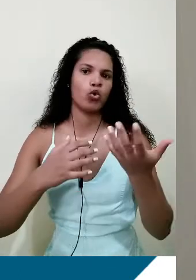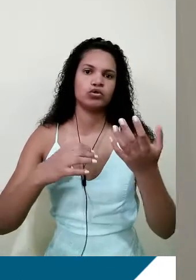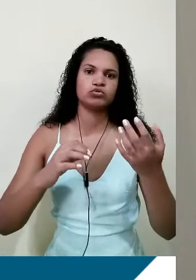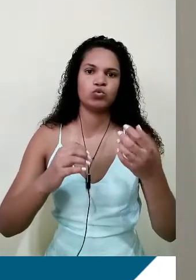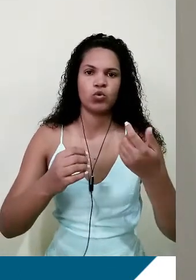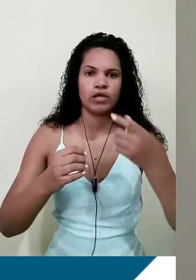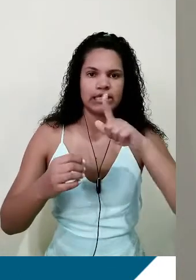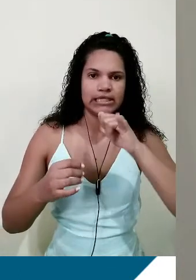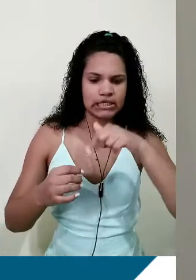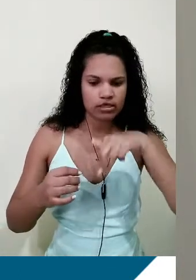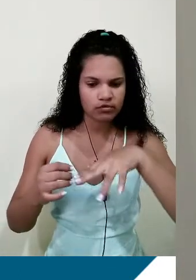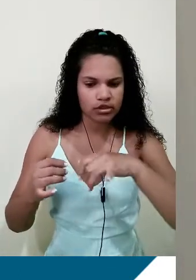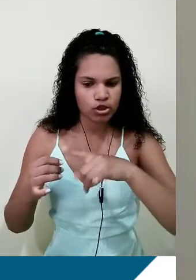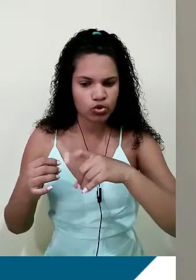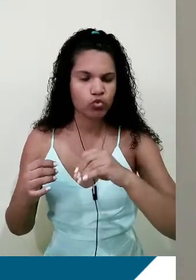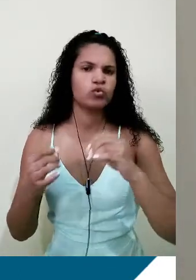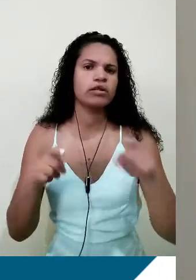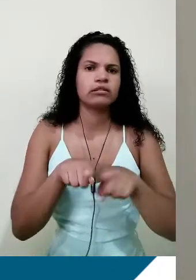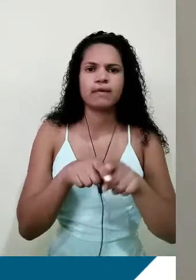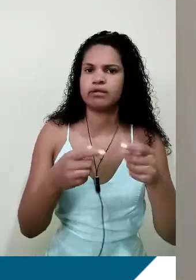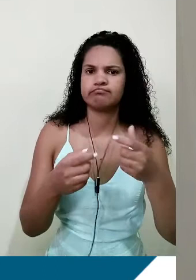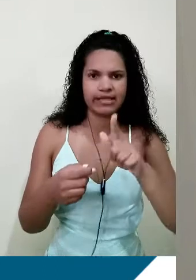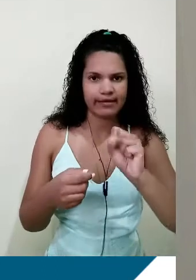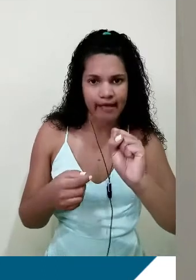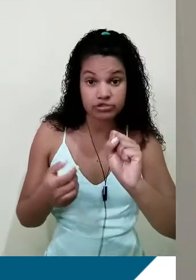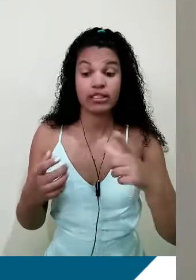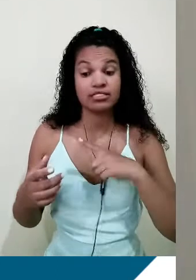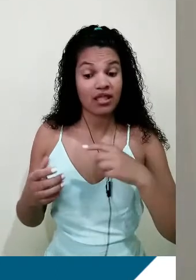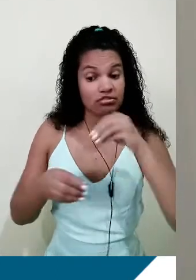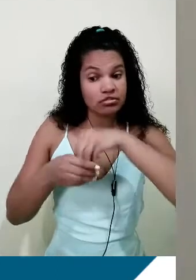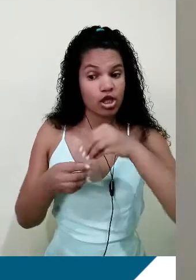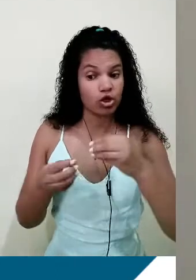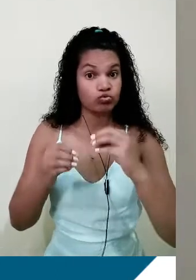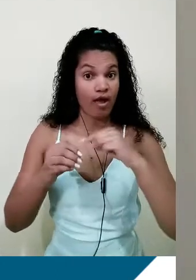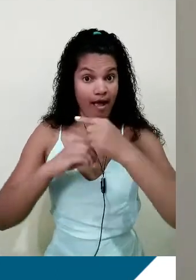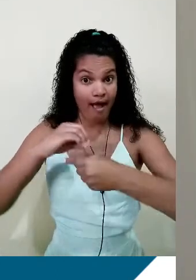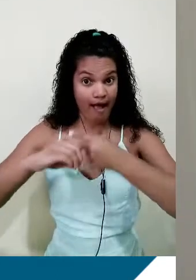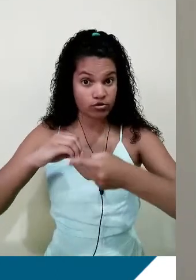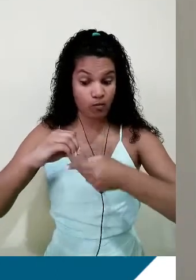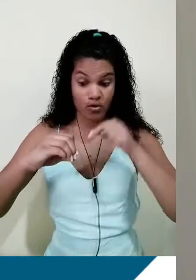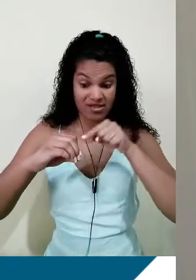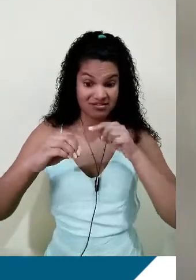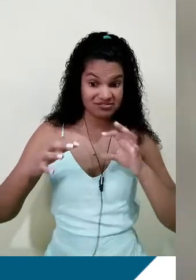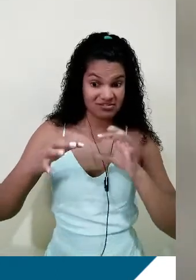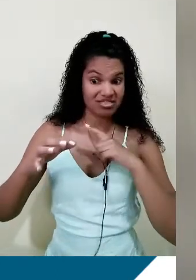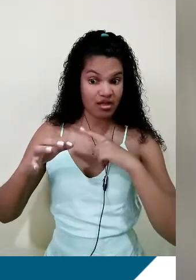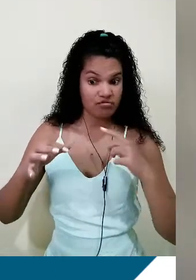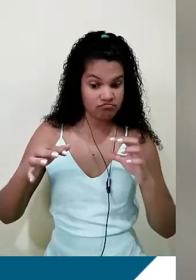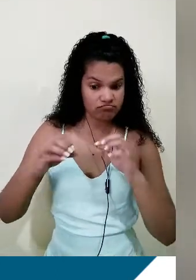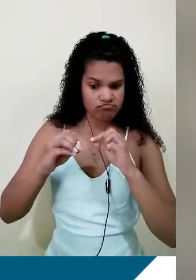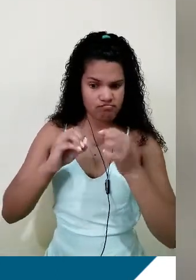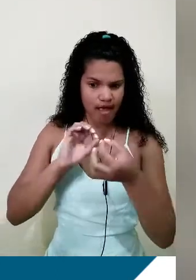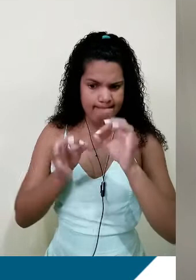moléculas com átomos e essas estruturas possuem conexões. Essas estruturas